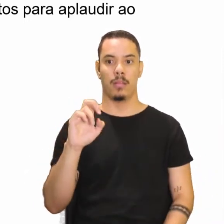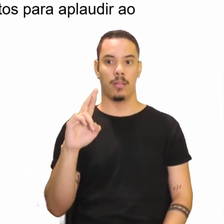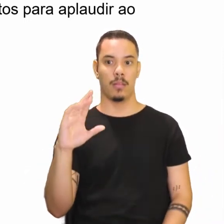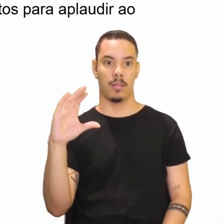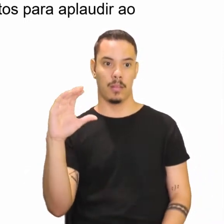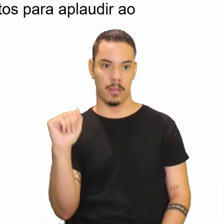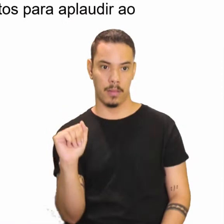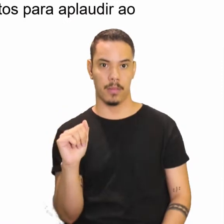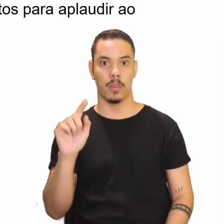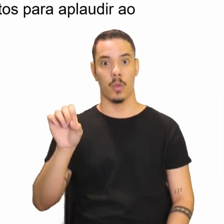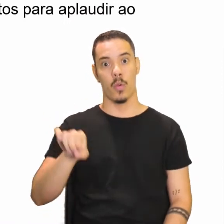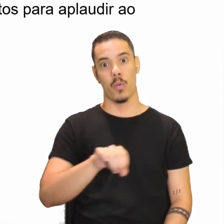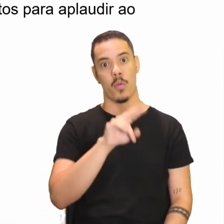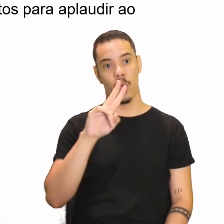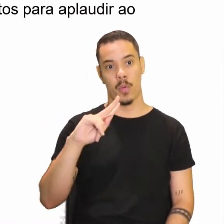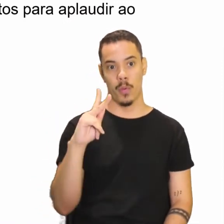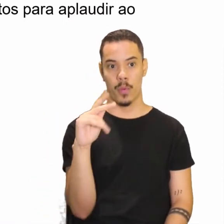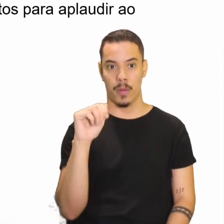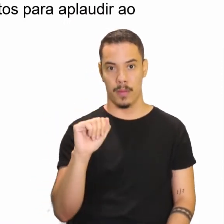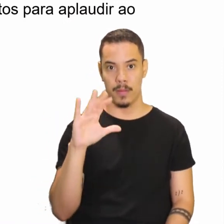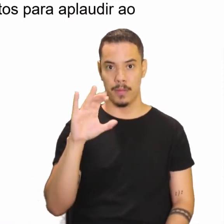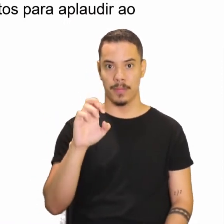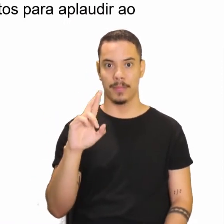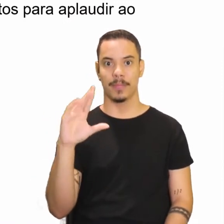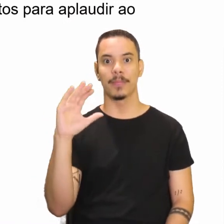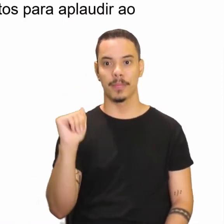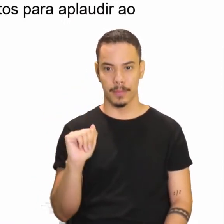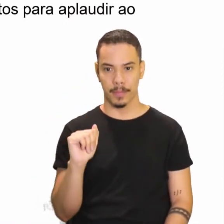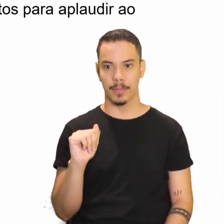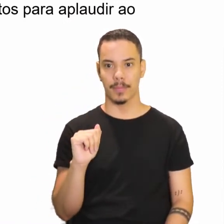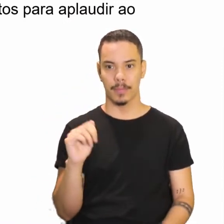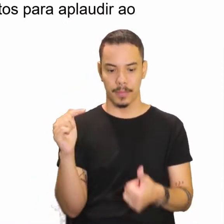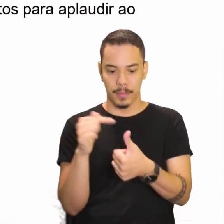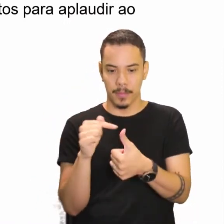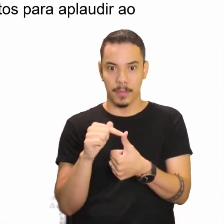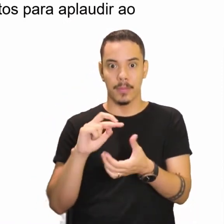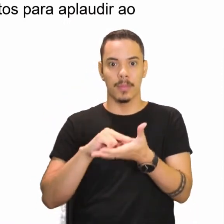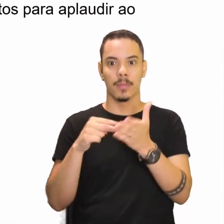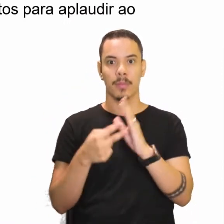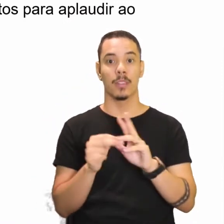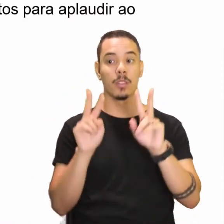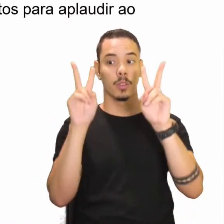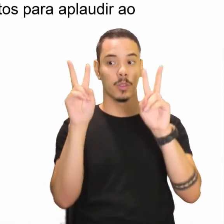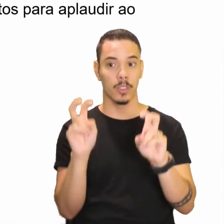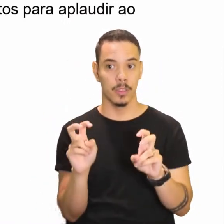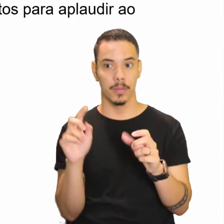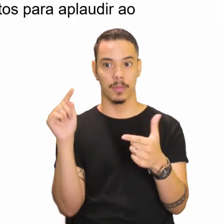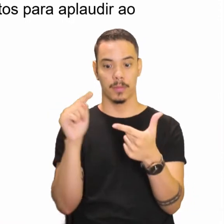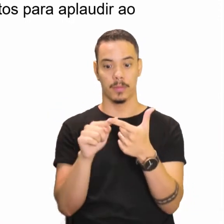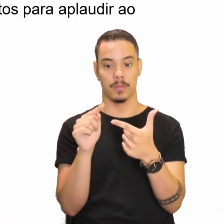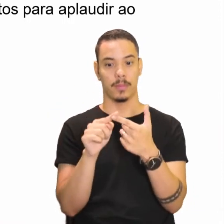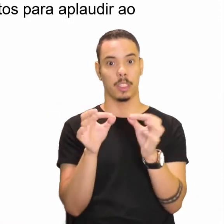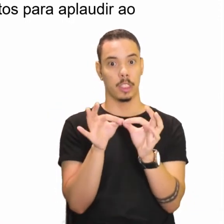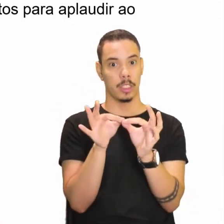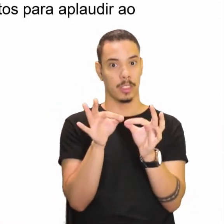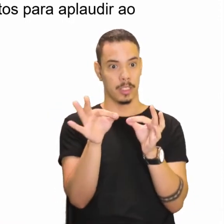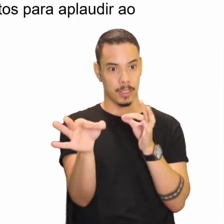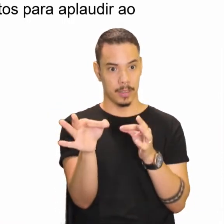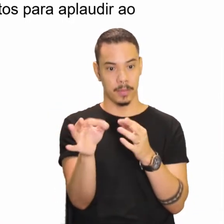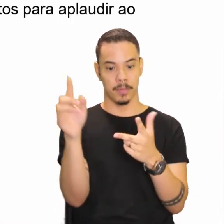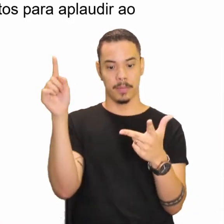quê? Sobre ou a respeito de, acerca de distância